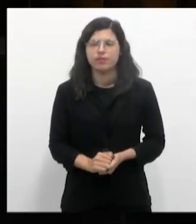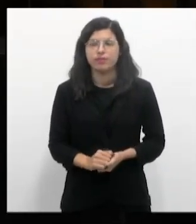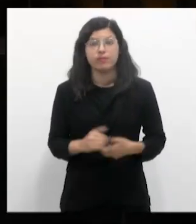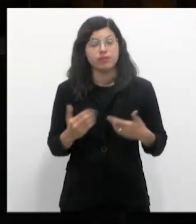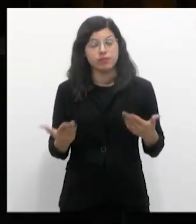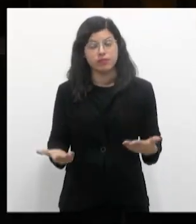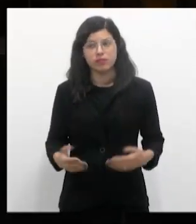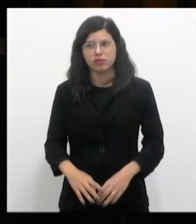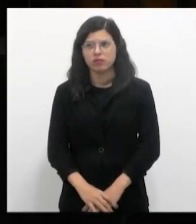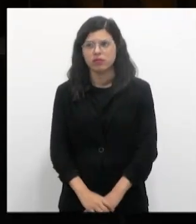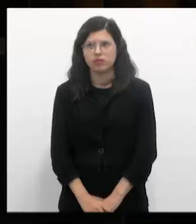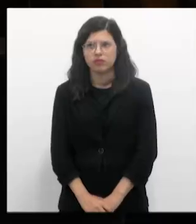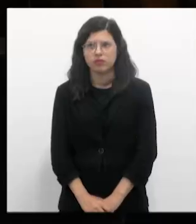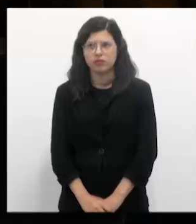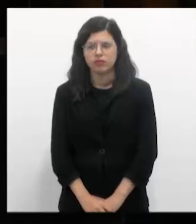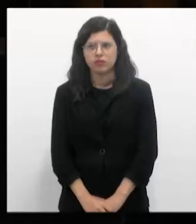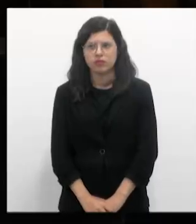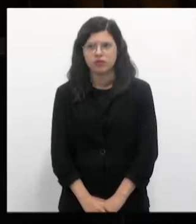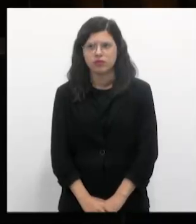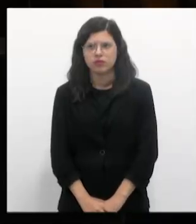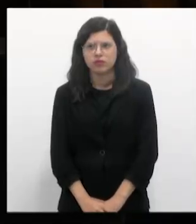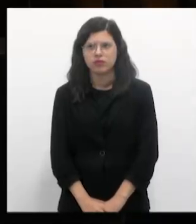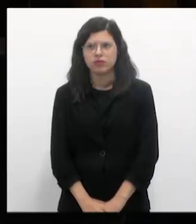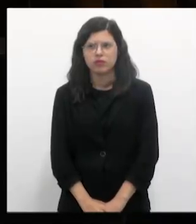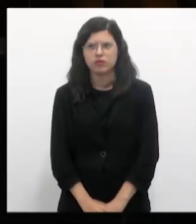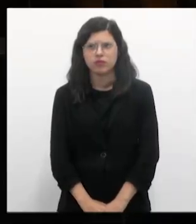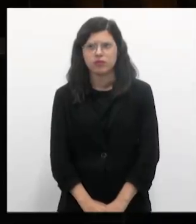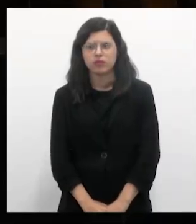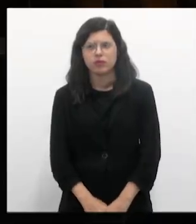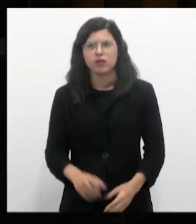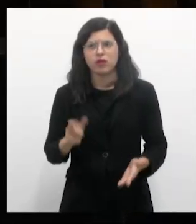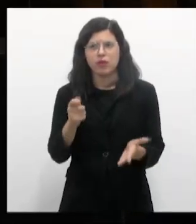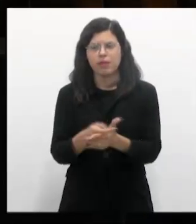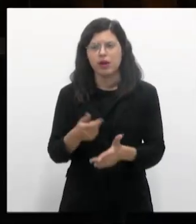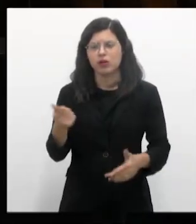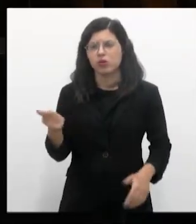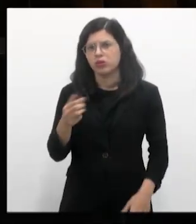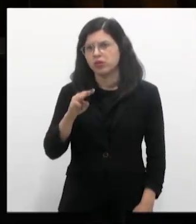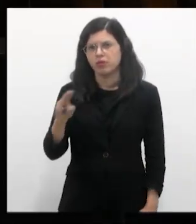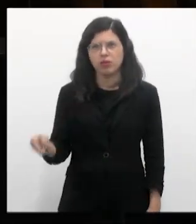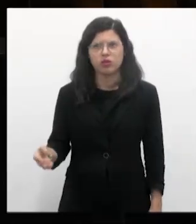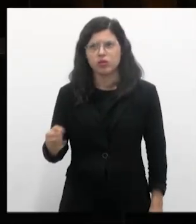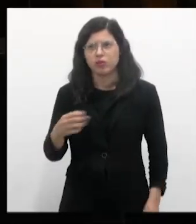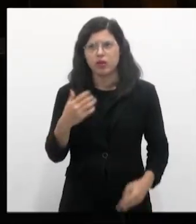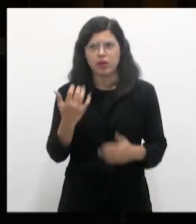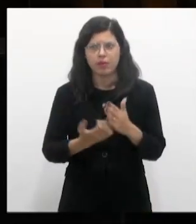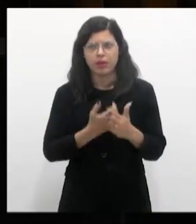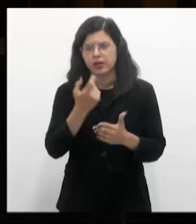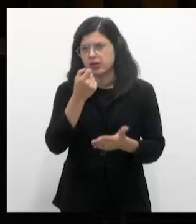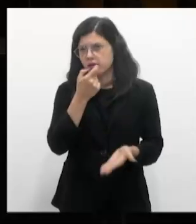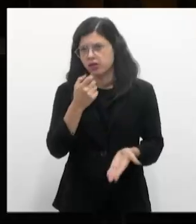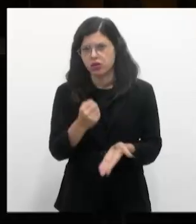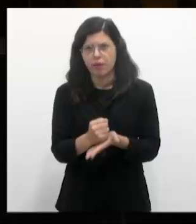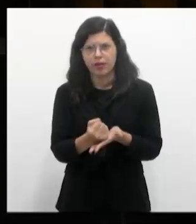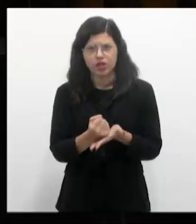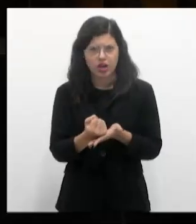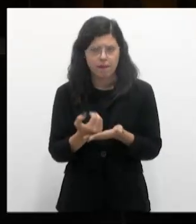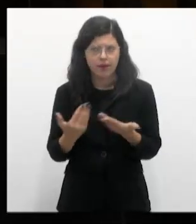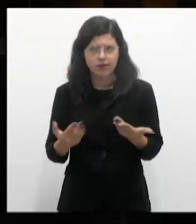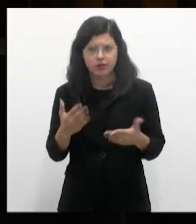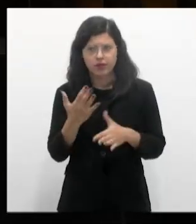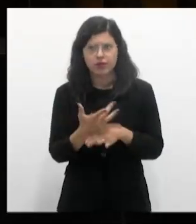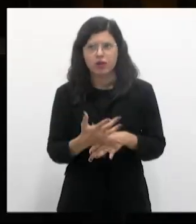Enfim, para quem paga 12 milhões para uma empresa de medicamento da cidade, coisa